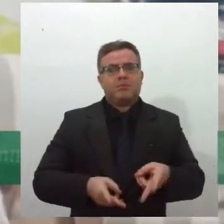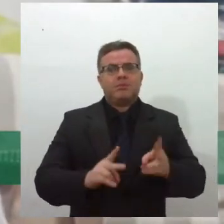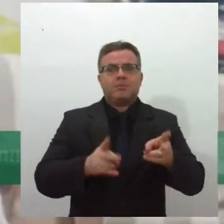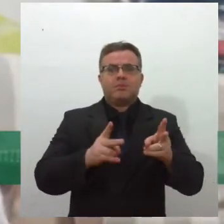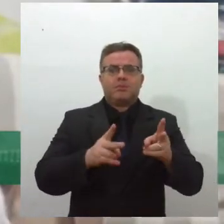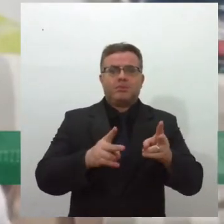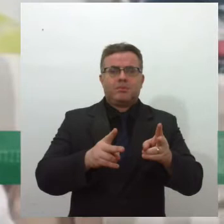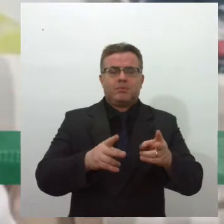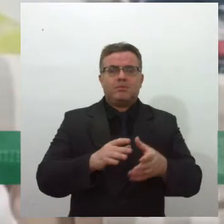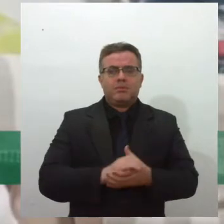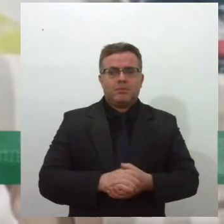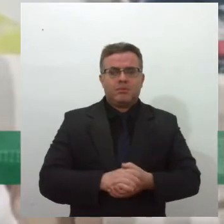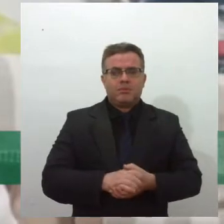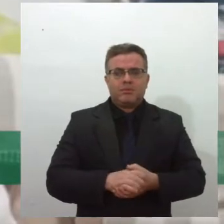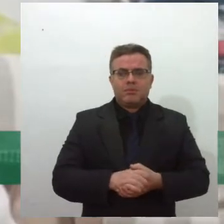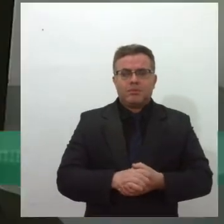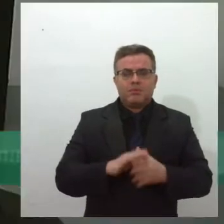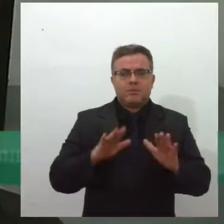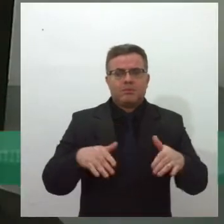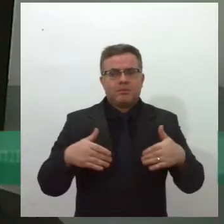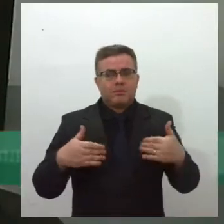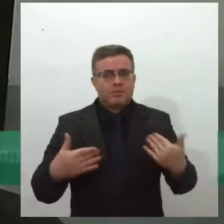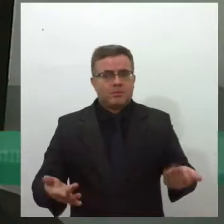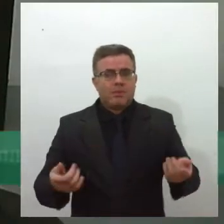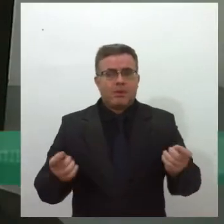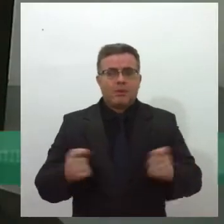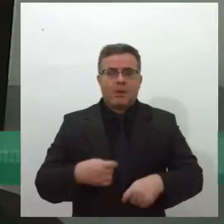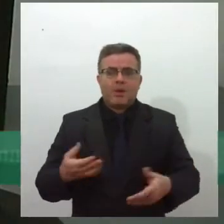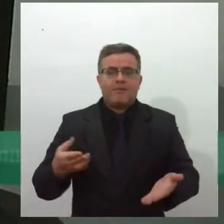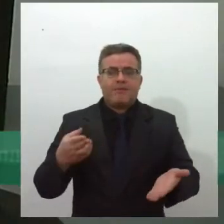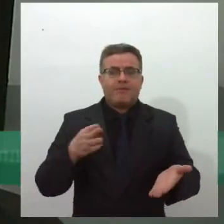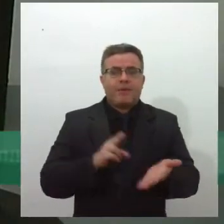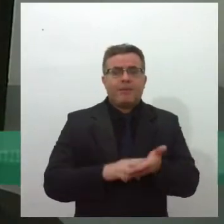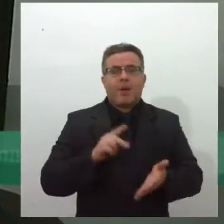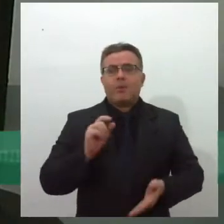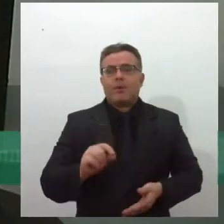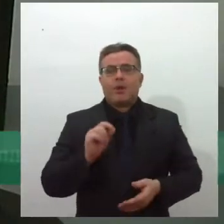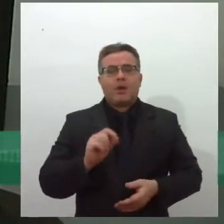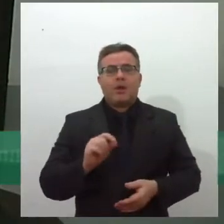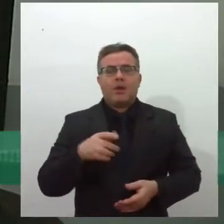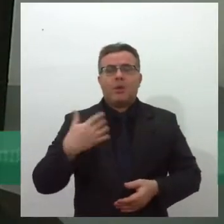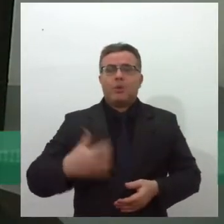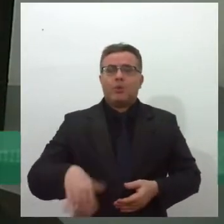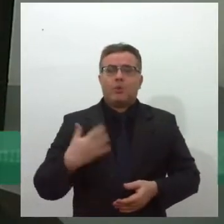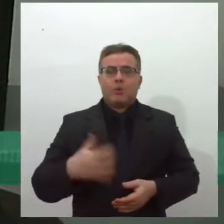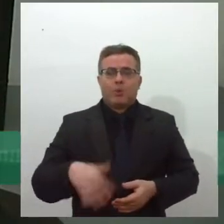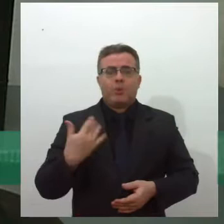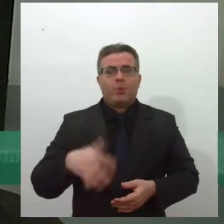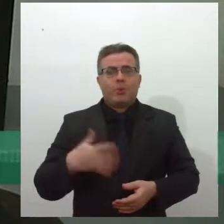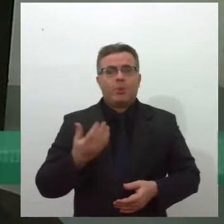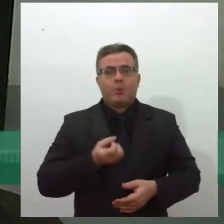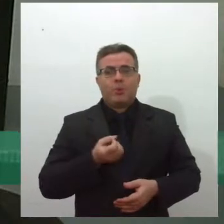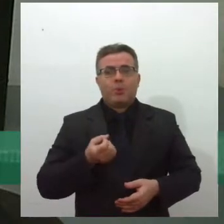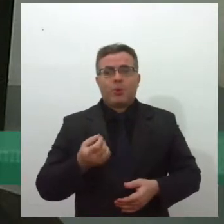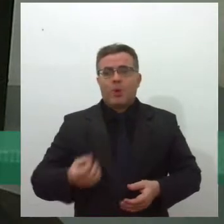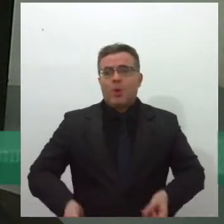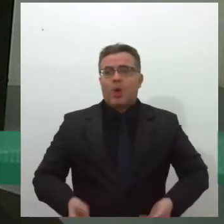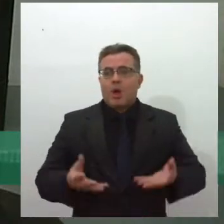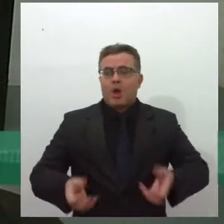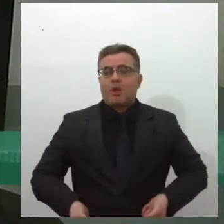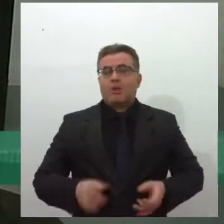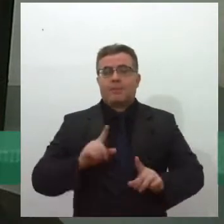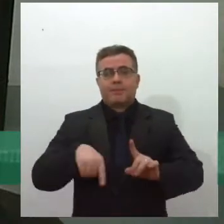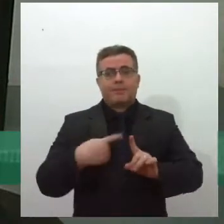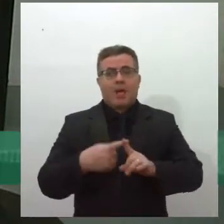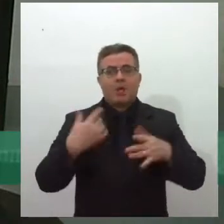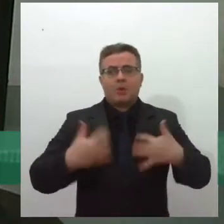muito grande. Então, a gente pode afirmar, então, né, que ficou muito mais... o custo de vida dessas pessoas ficaram muito